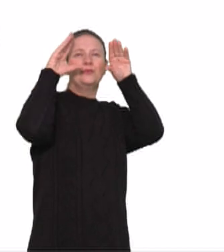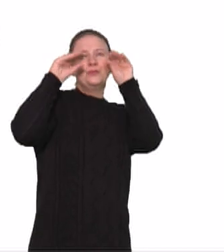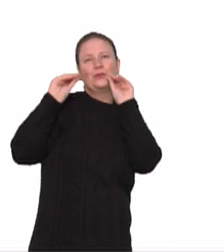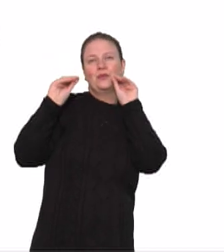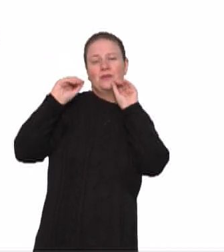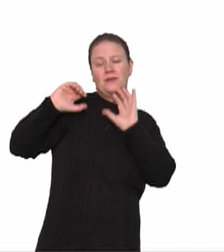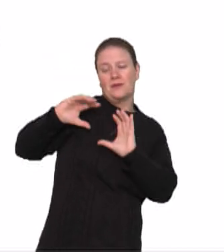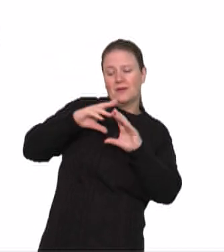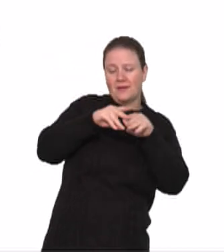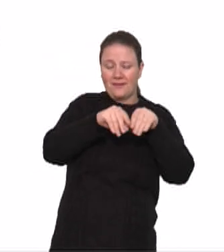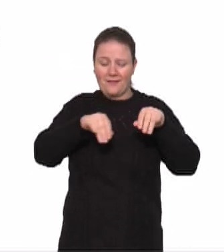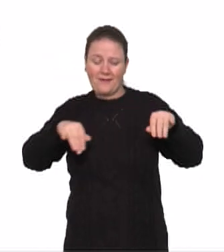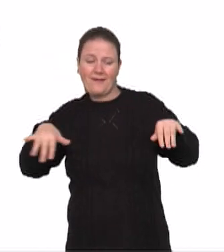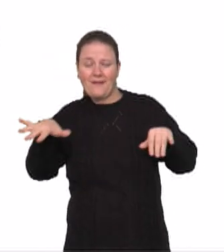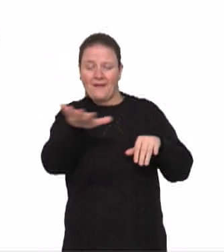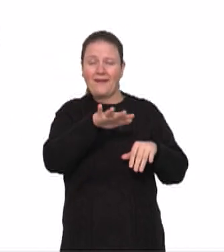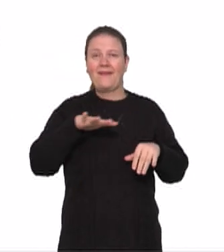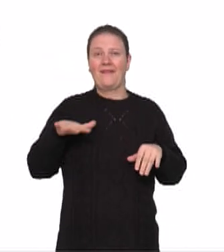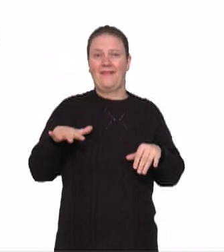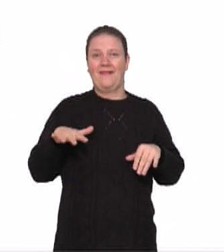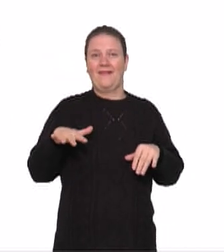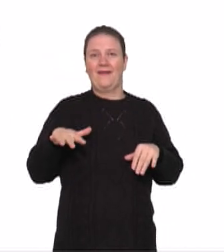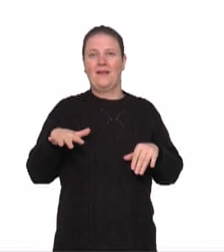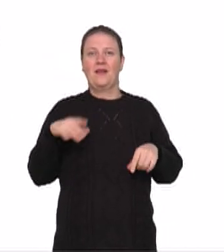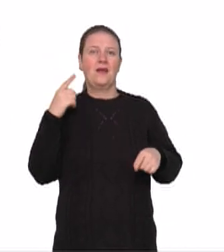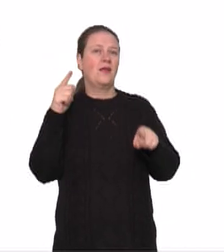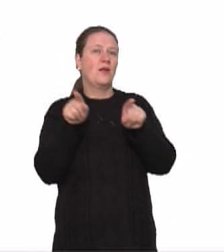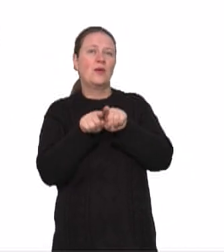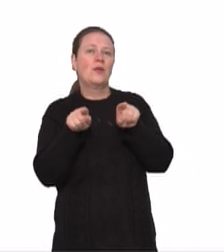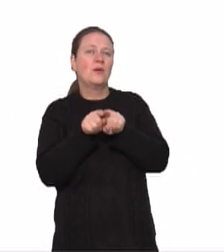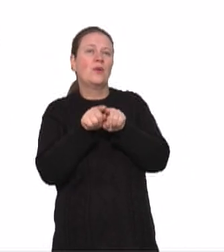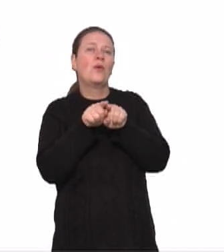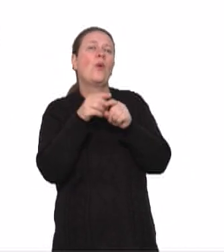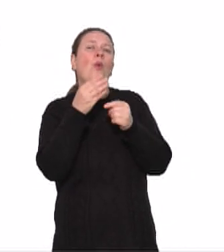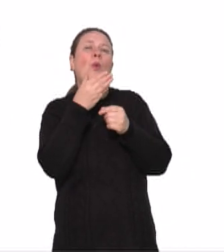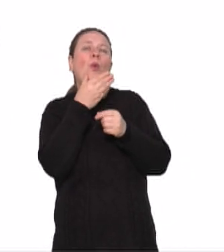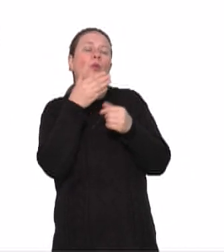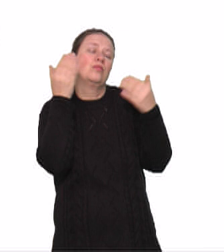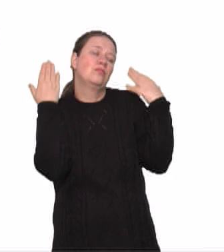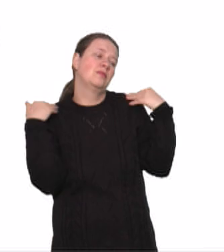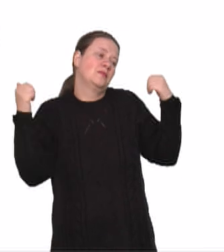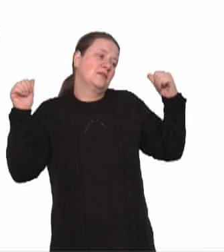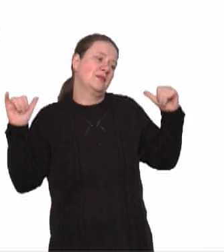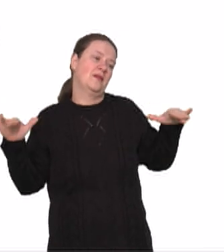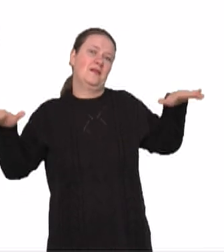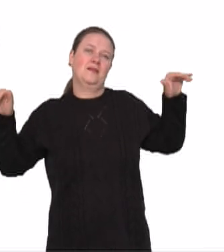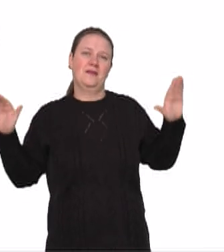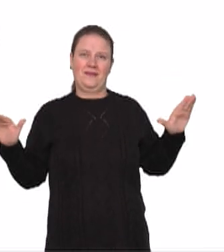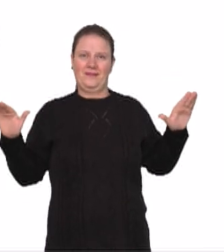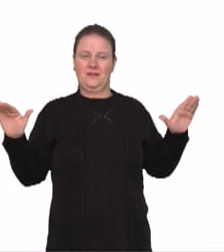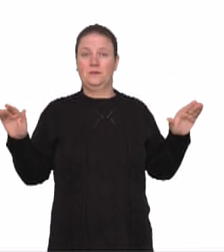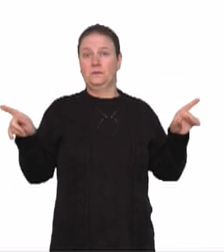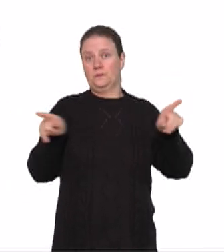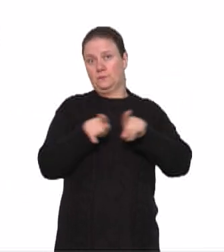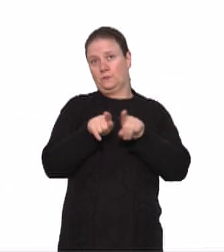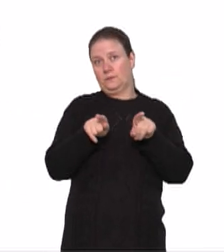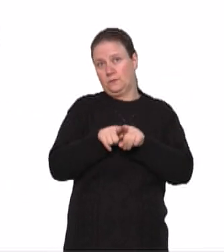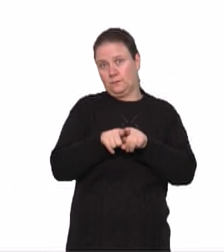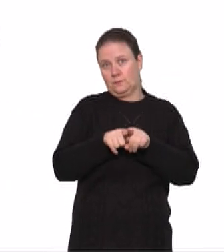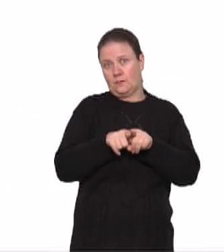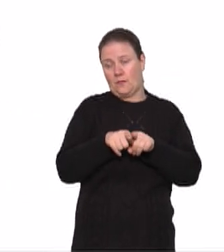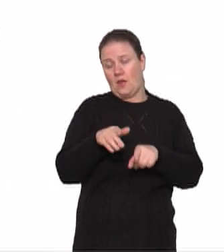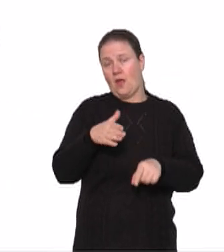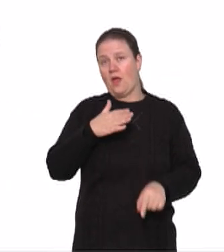terra, como o celeste mensageiro alado. Então, de discurso direto, o que a gente tem? A fala da Julieta, ai de